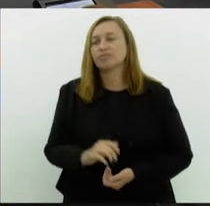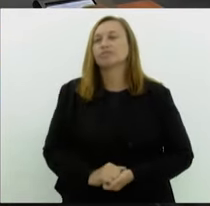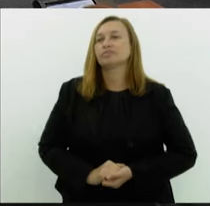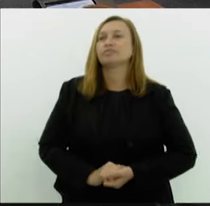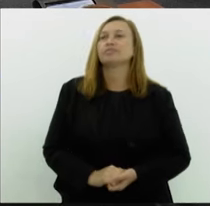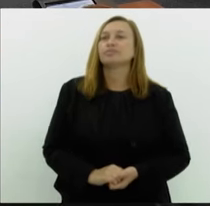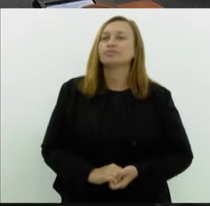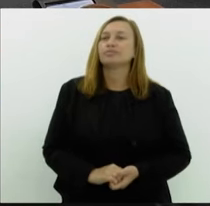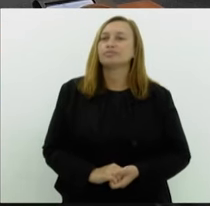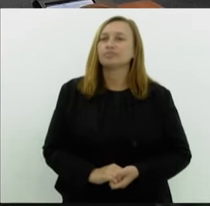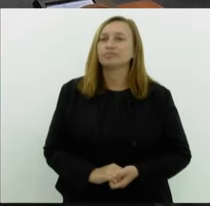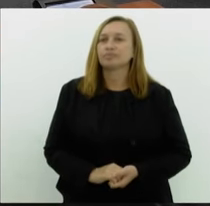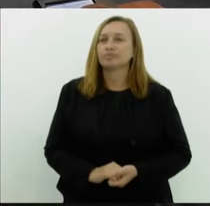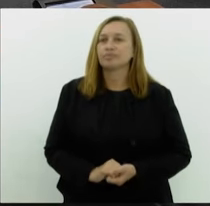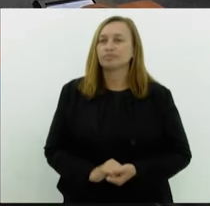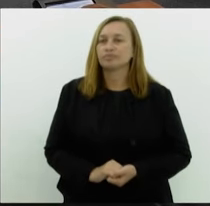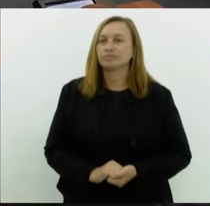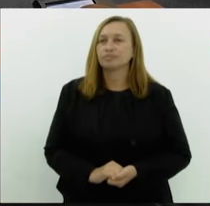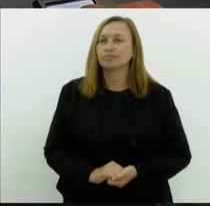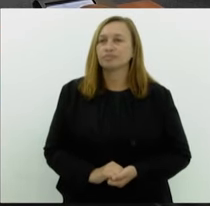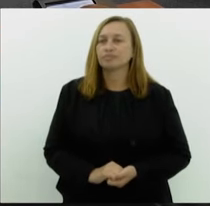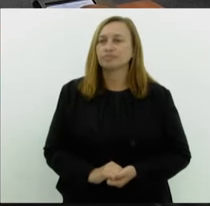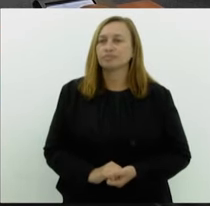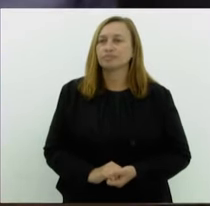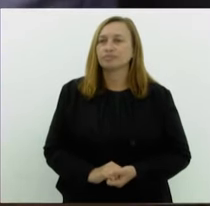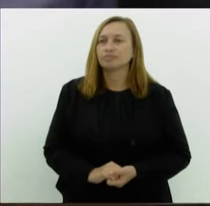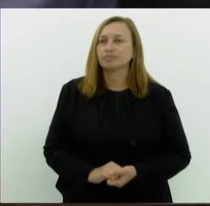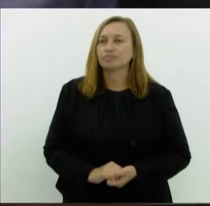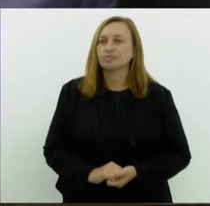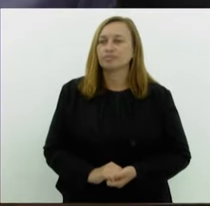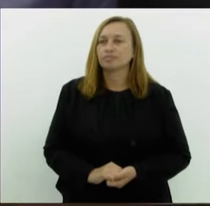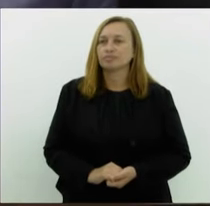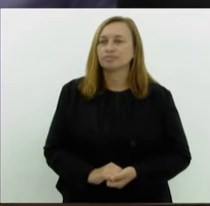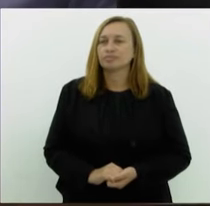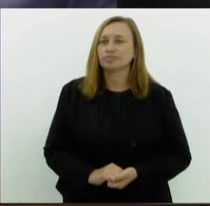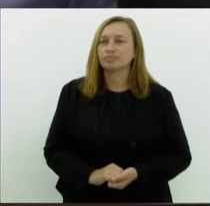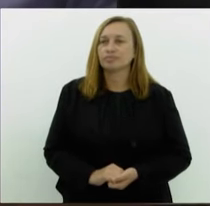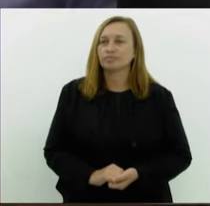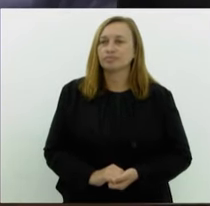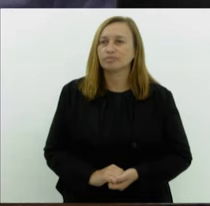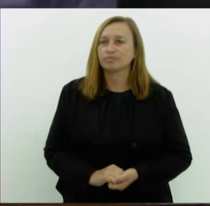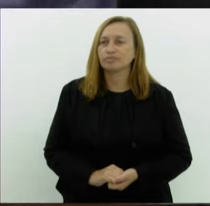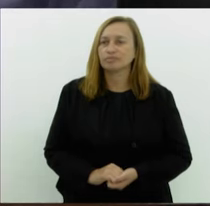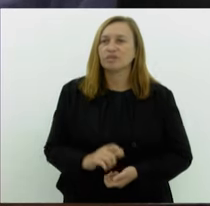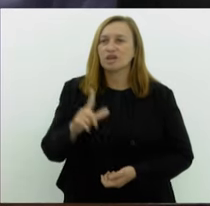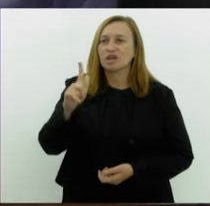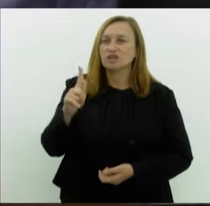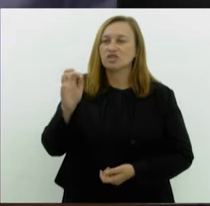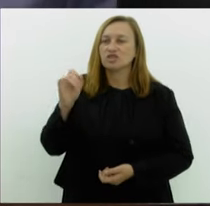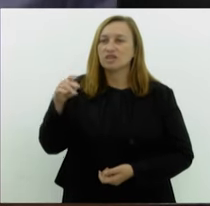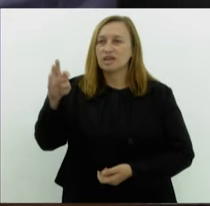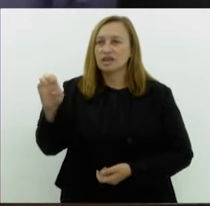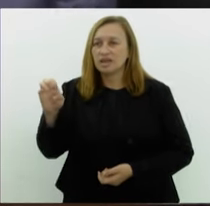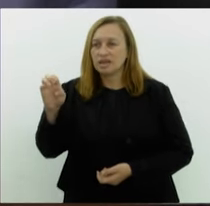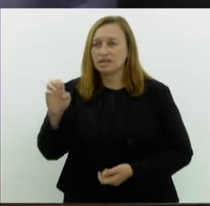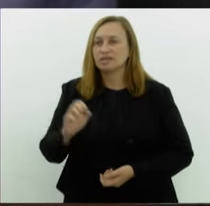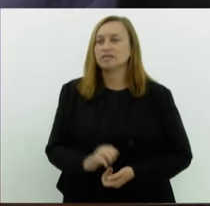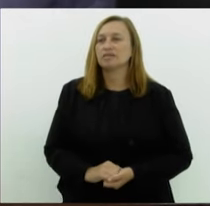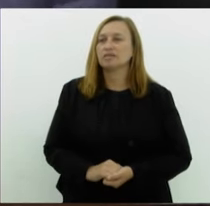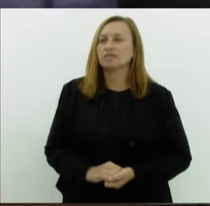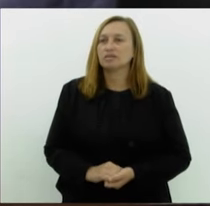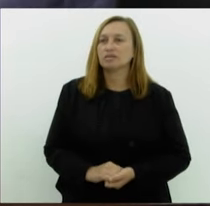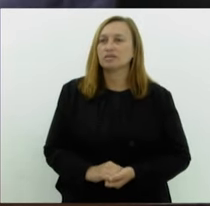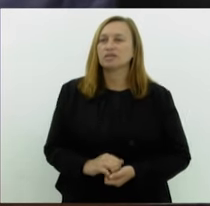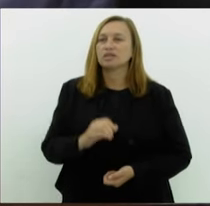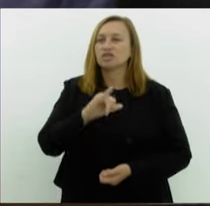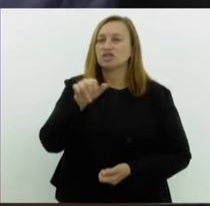vota não. Poubel. Giovanni Ratinho. Gisele Monteiro.